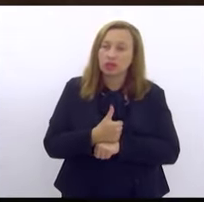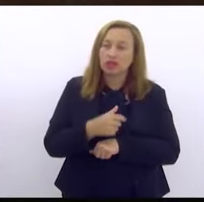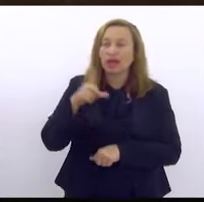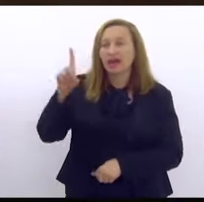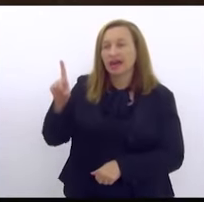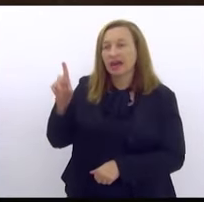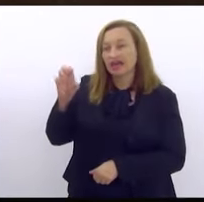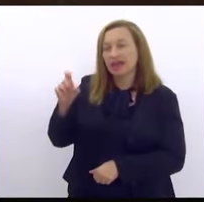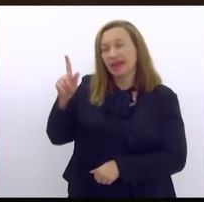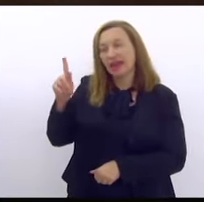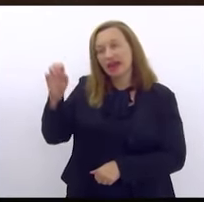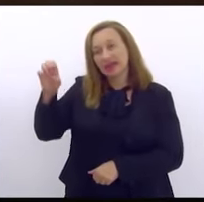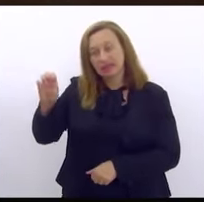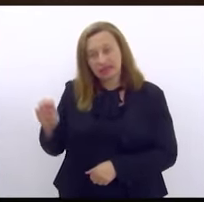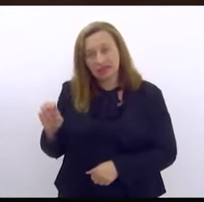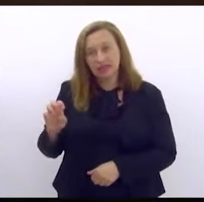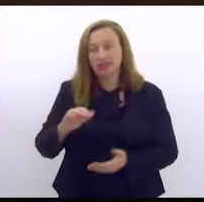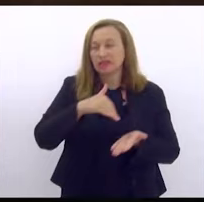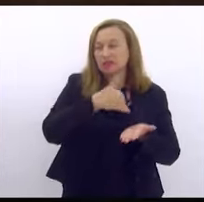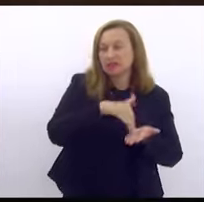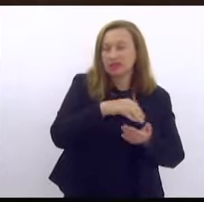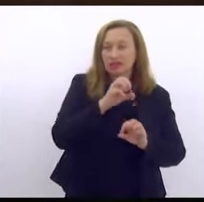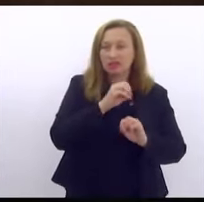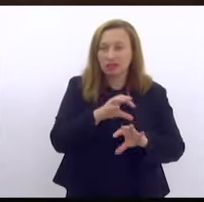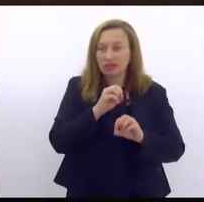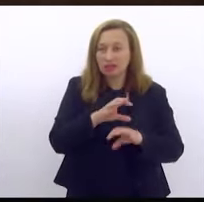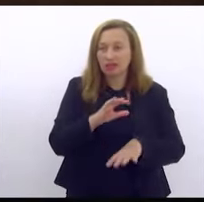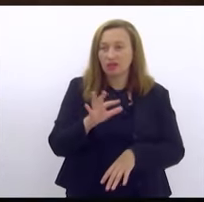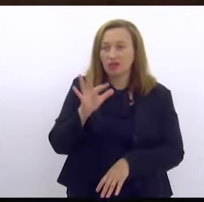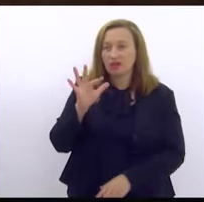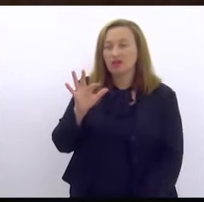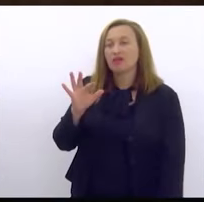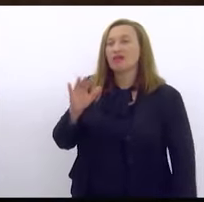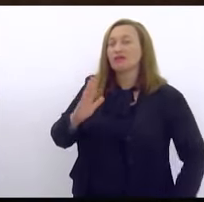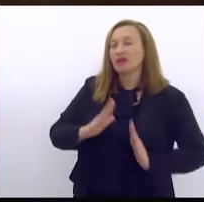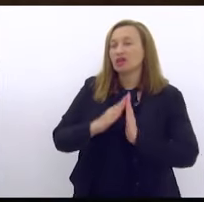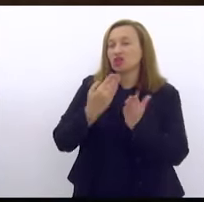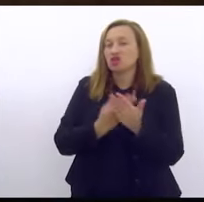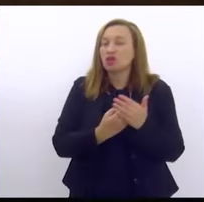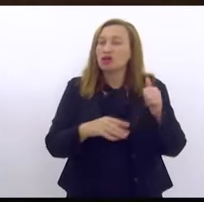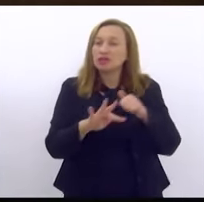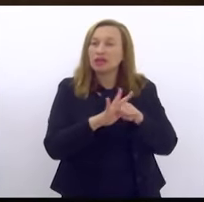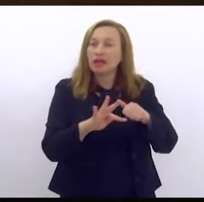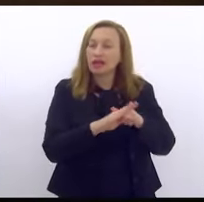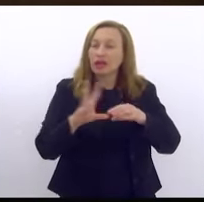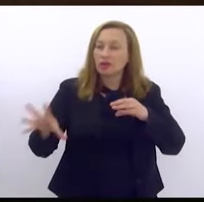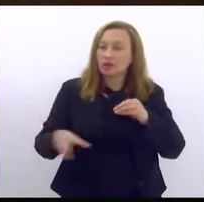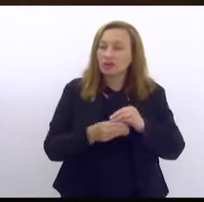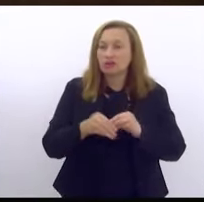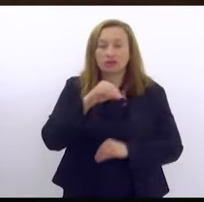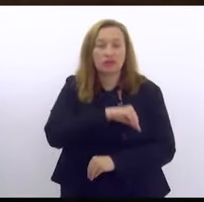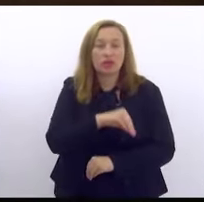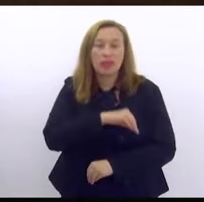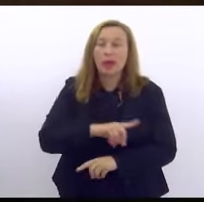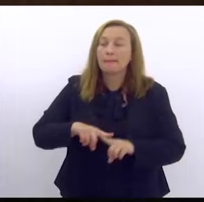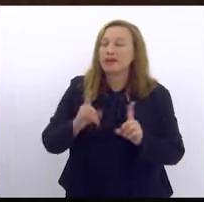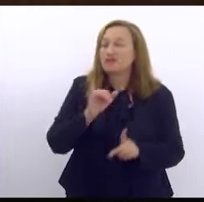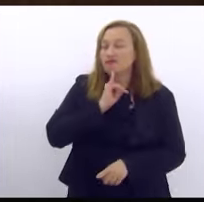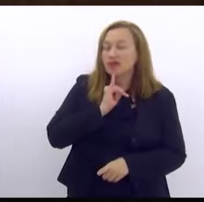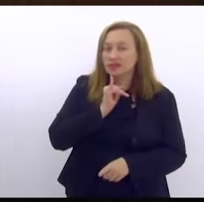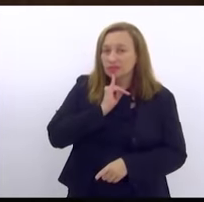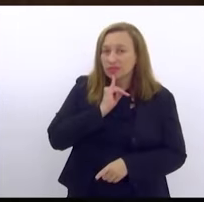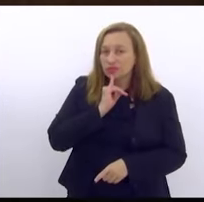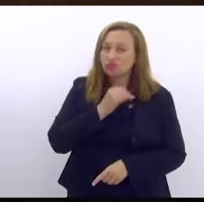DEGAS, seja da Secretaria de Educação, seja da FAETEC, é o piso salarial. Essa é a luta de vocês. Mas, infelizmente,